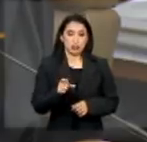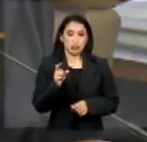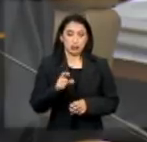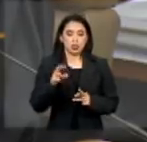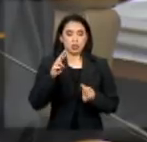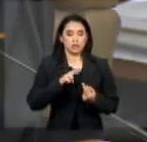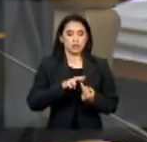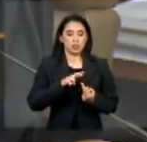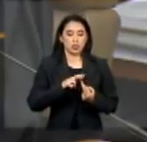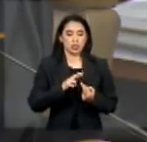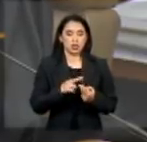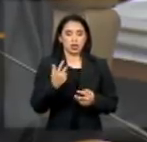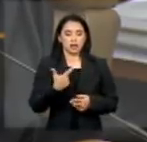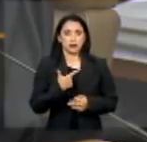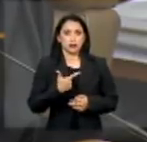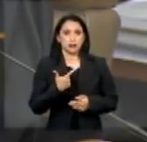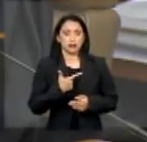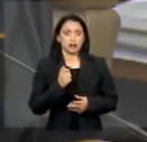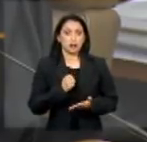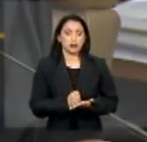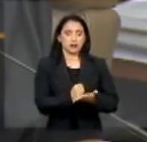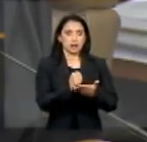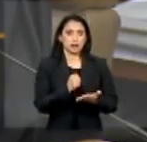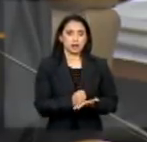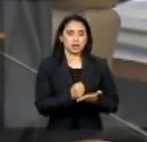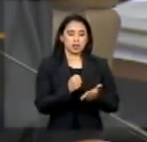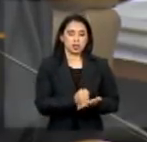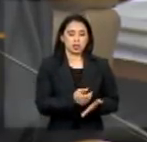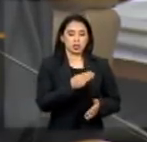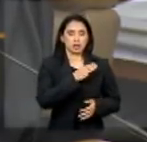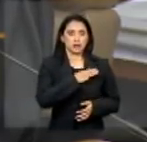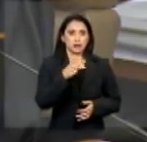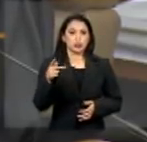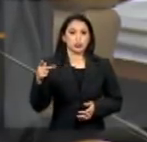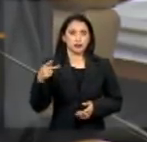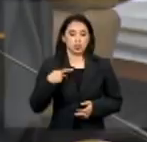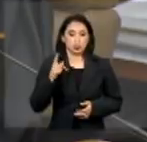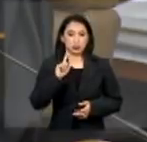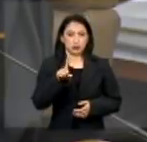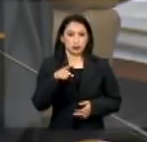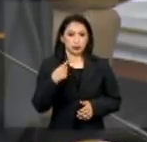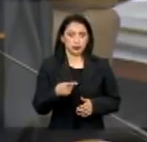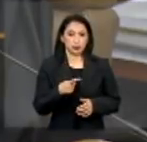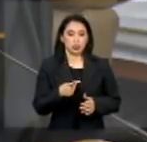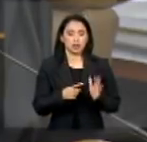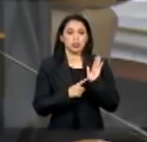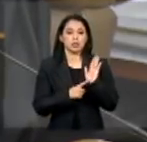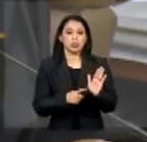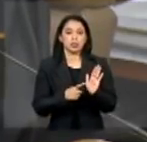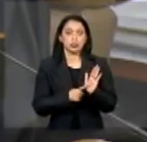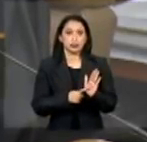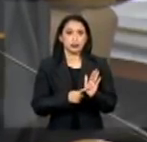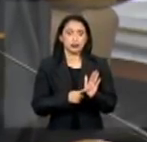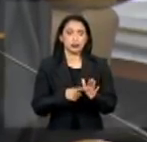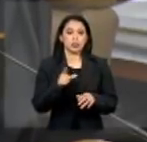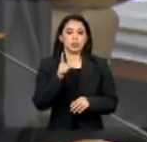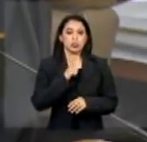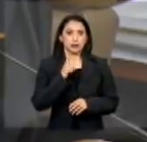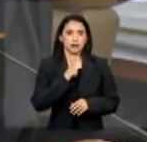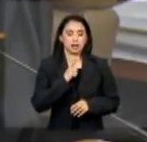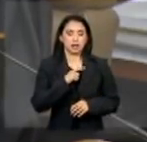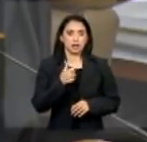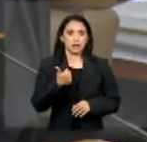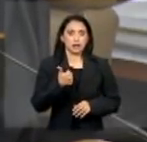segundo ao assistente do ministério público após a manifestação desse serão concedidos 10